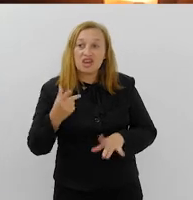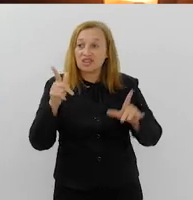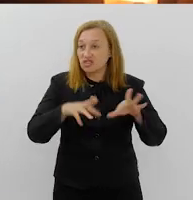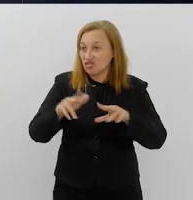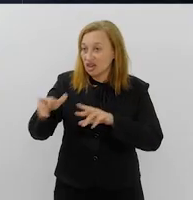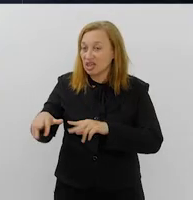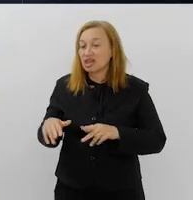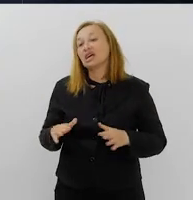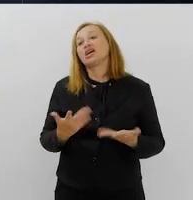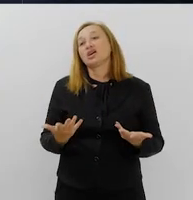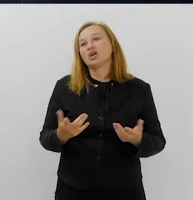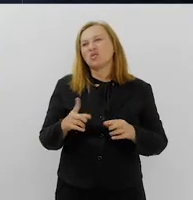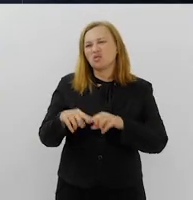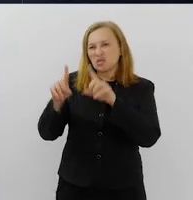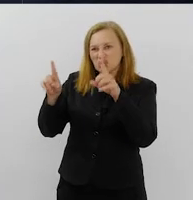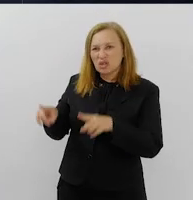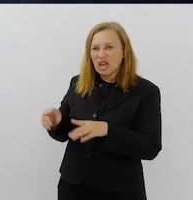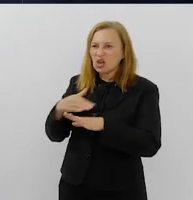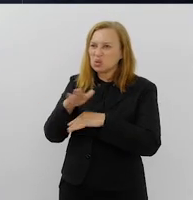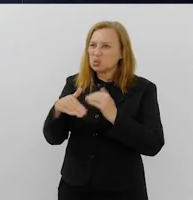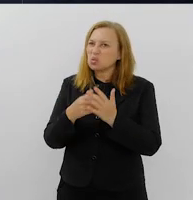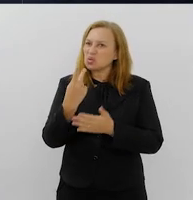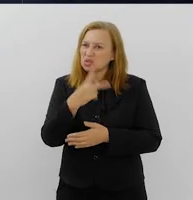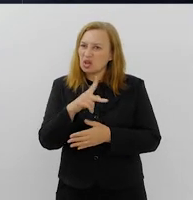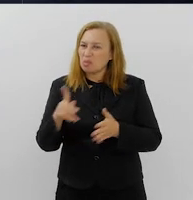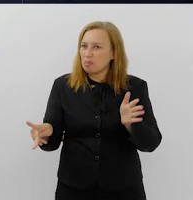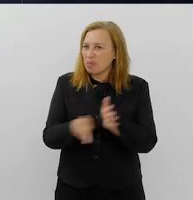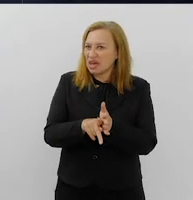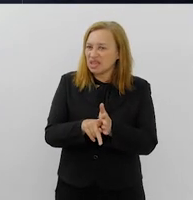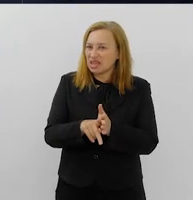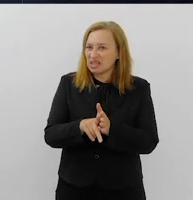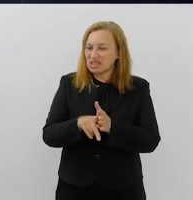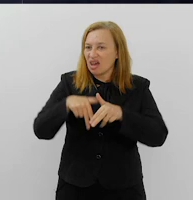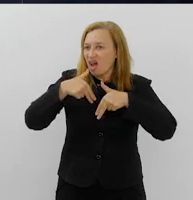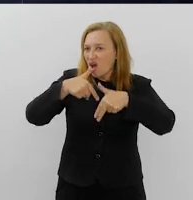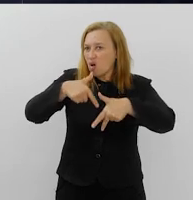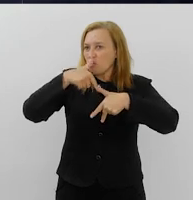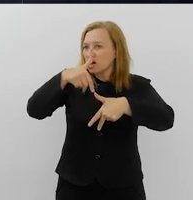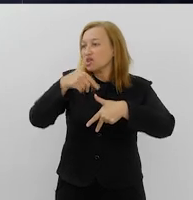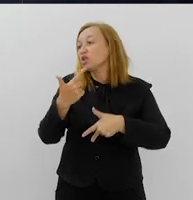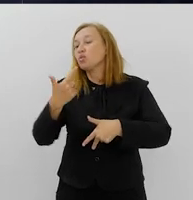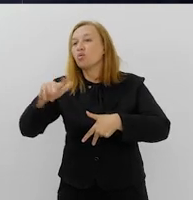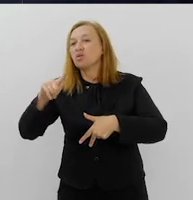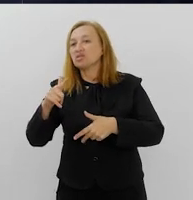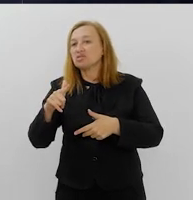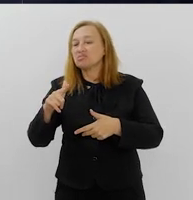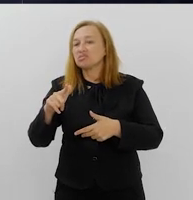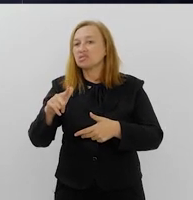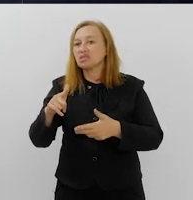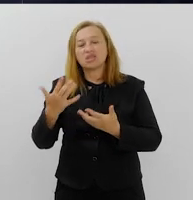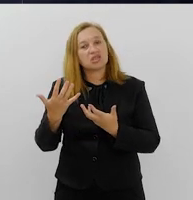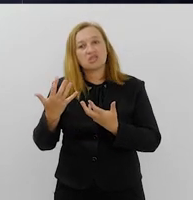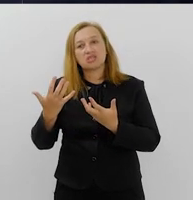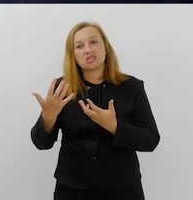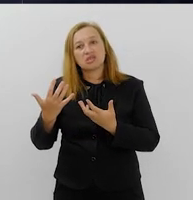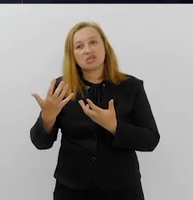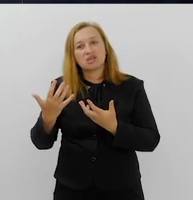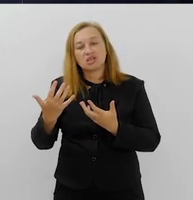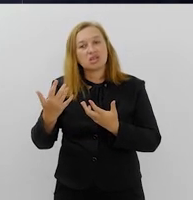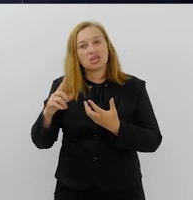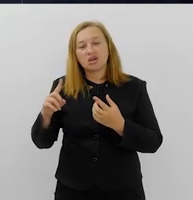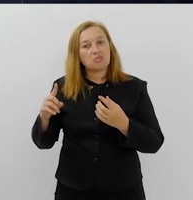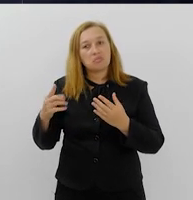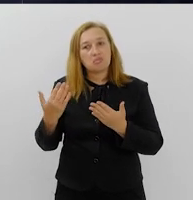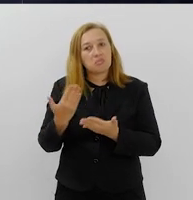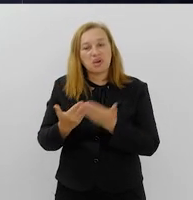nem todos os teus funcionários são da Umbanda. Não, não. E aquele que não é, se nega a fazer? Não,